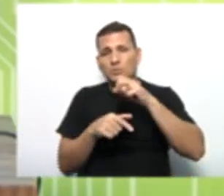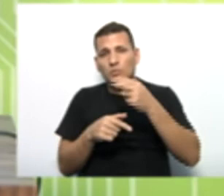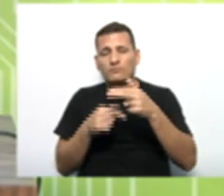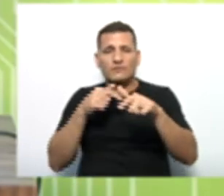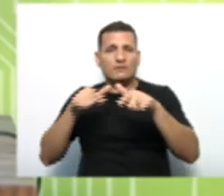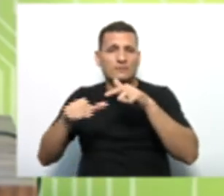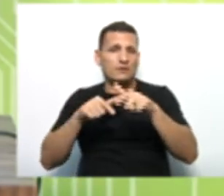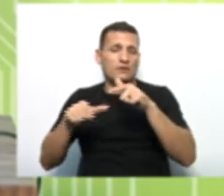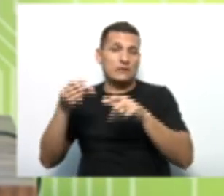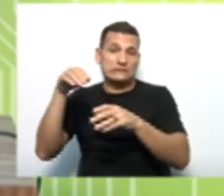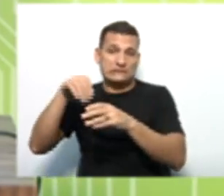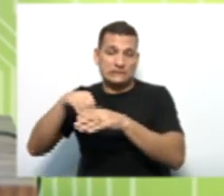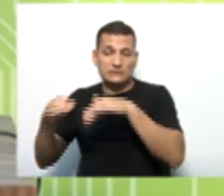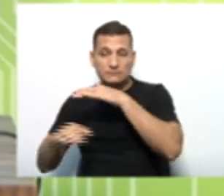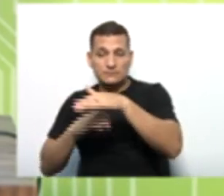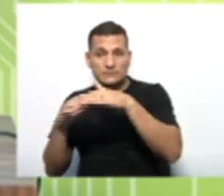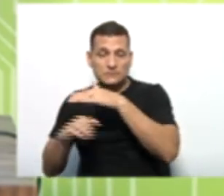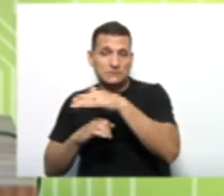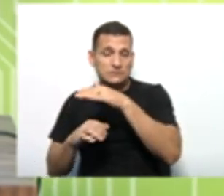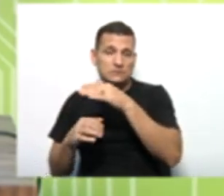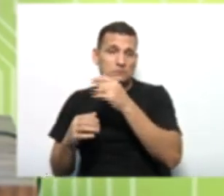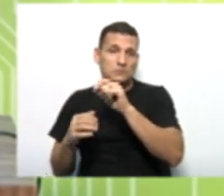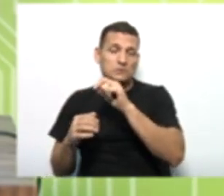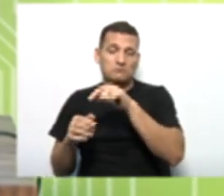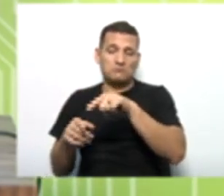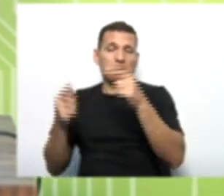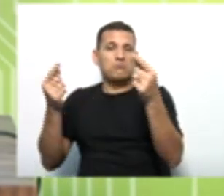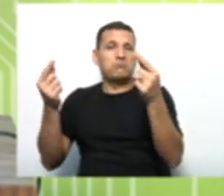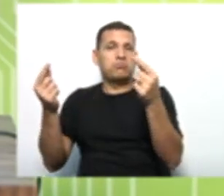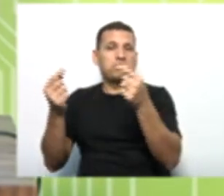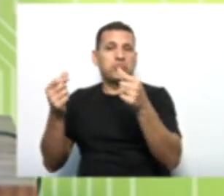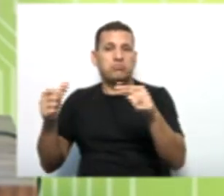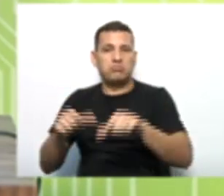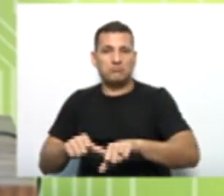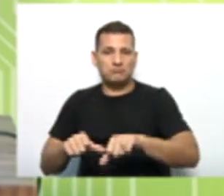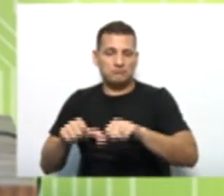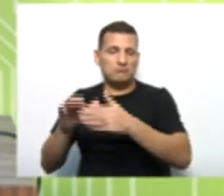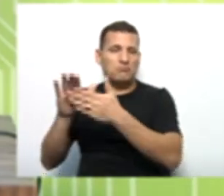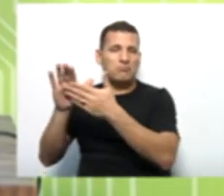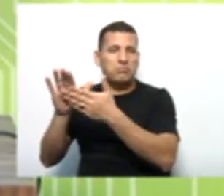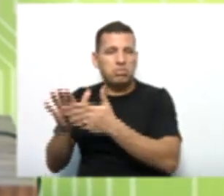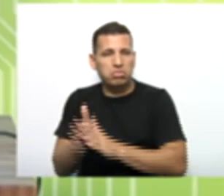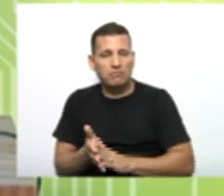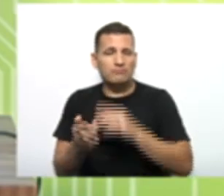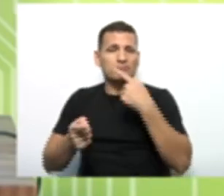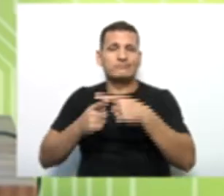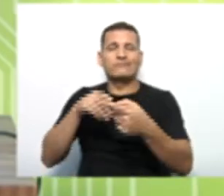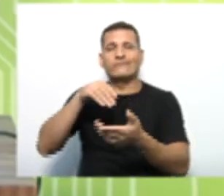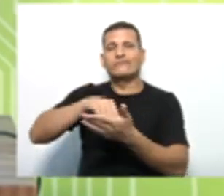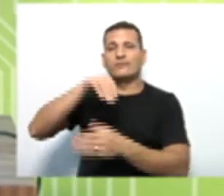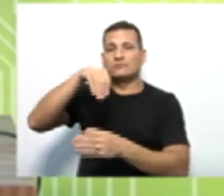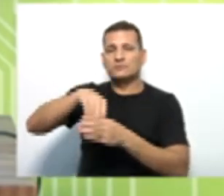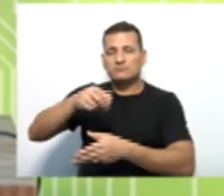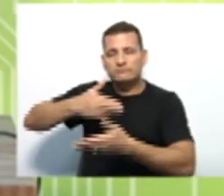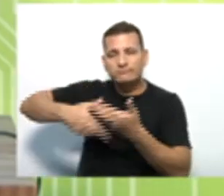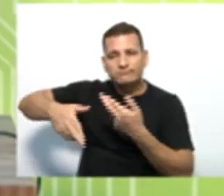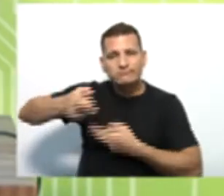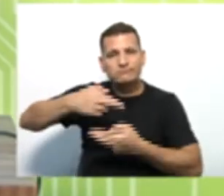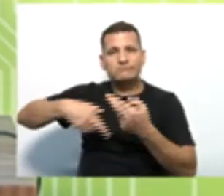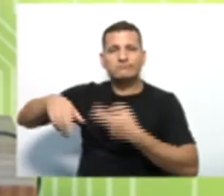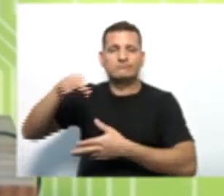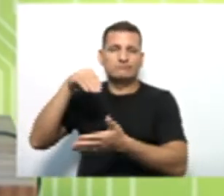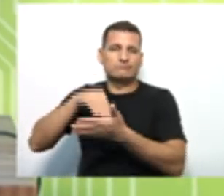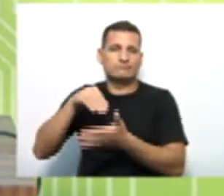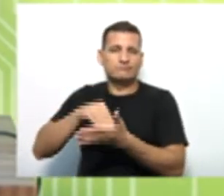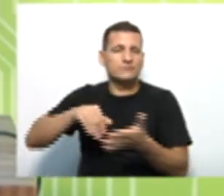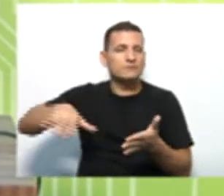própria empresa possa até falir, até se desestruturar por causa dessa falta de relacionamento mútuo,